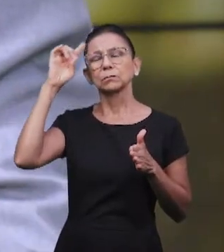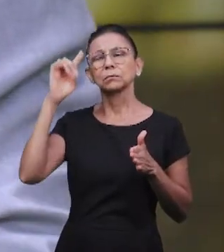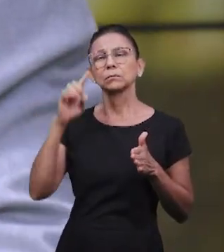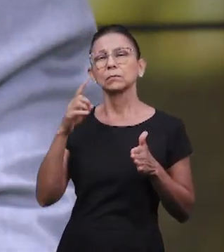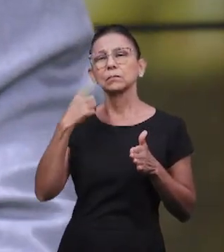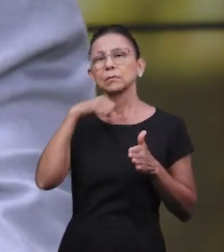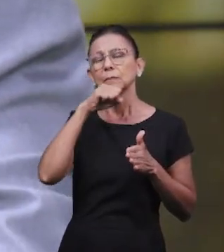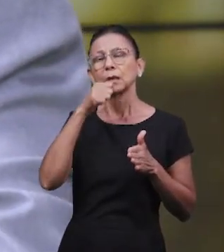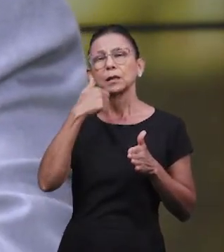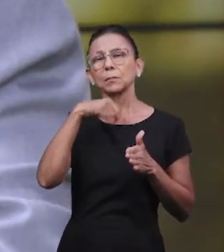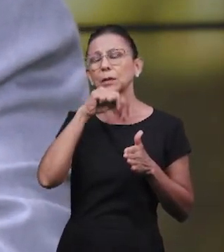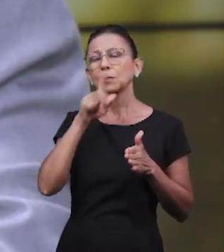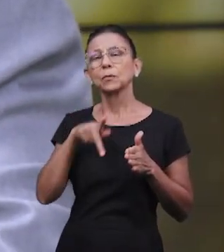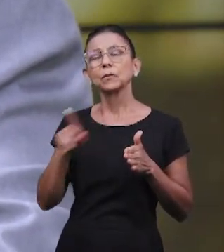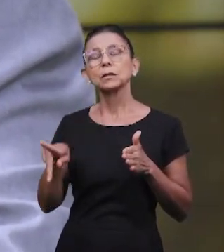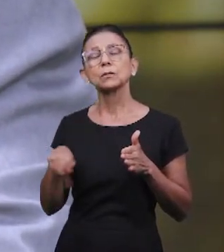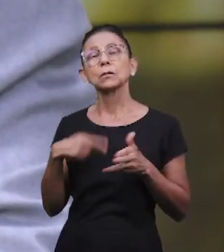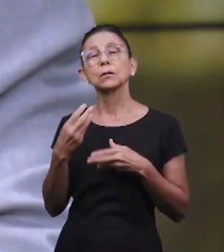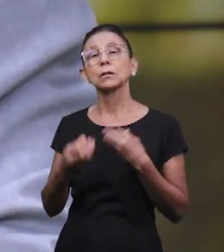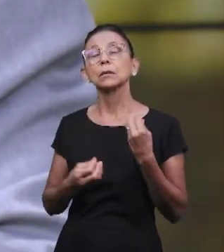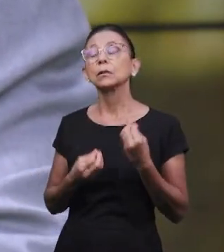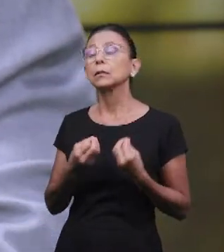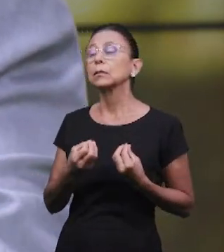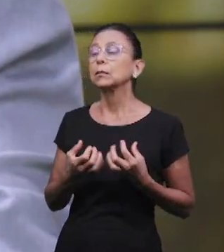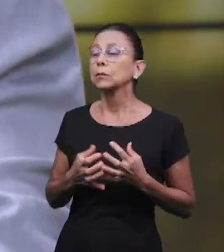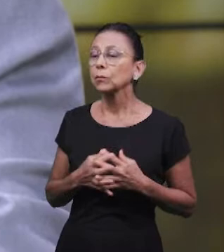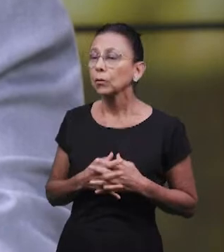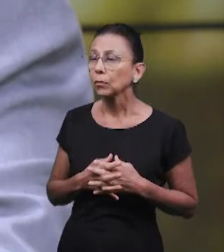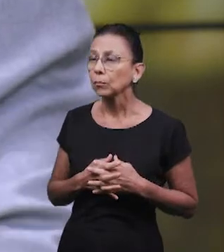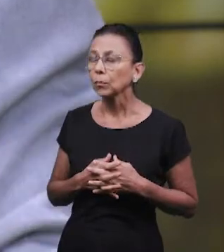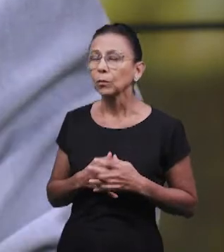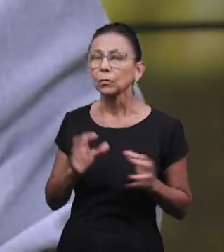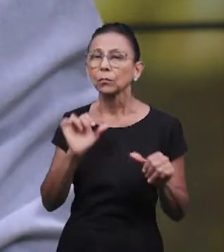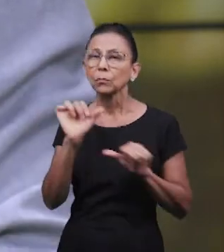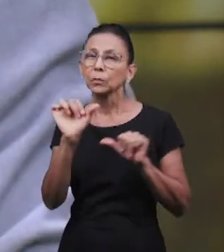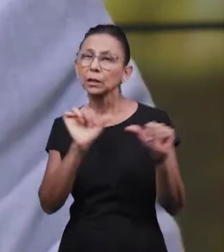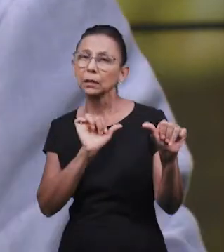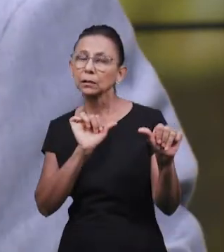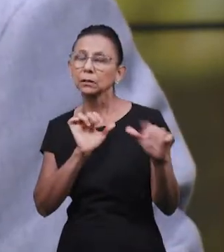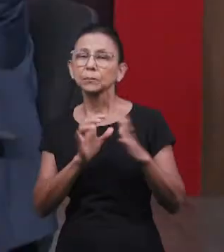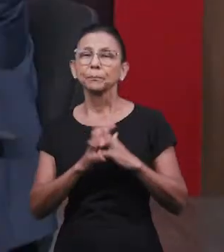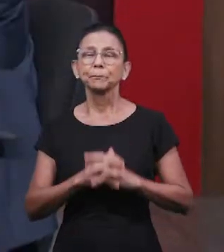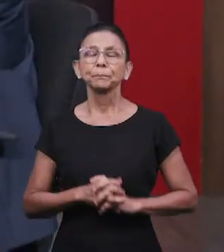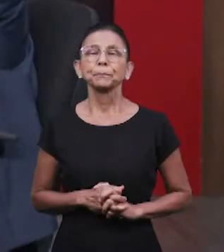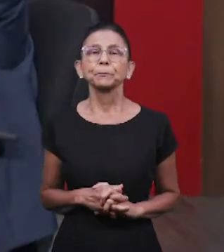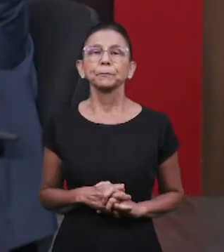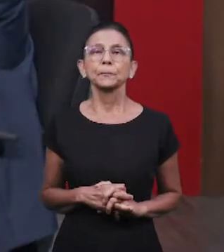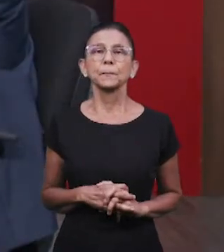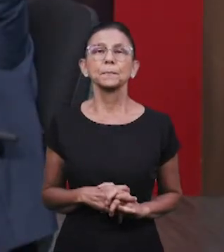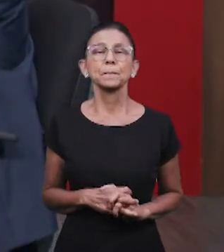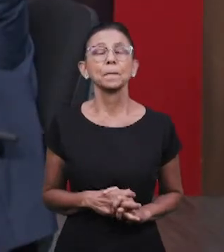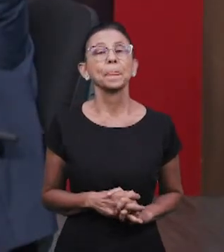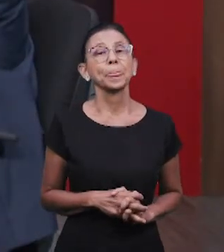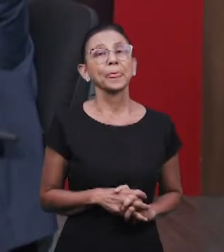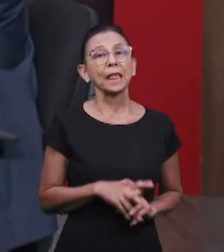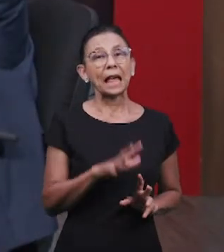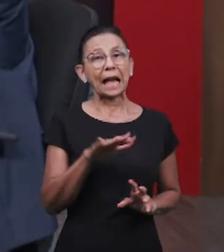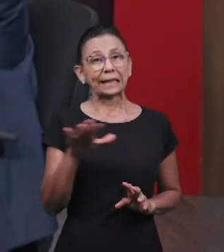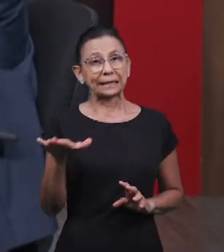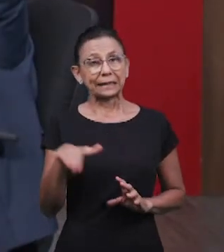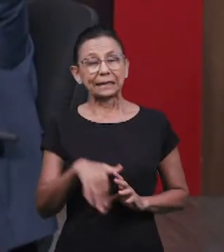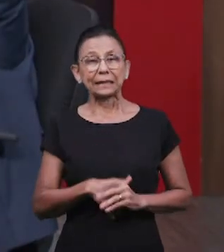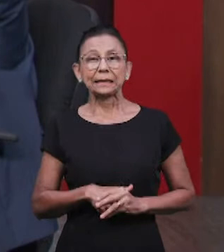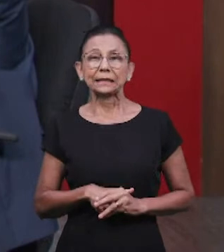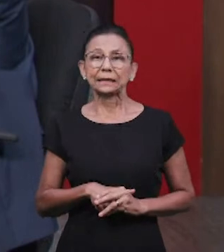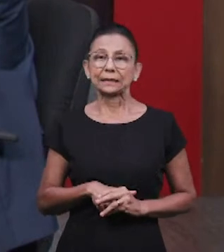professora, de que maneira que pode se dar essa mudança na interação social? A resistência da criança